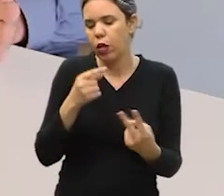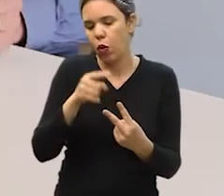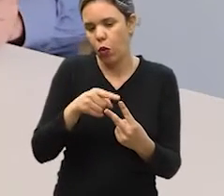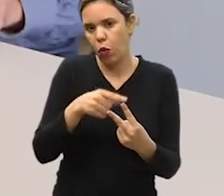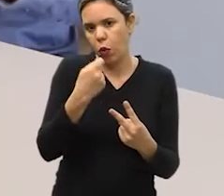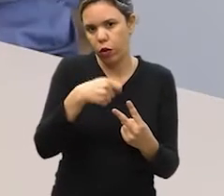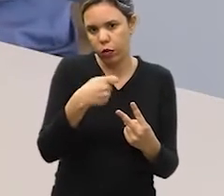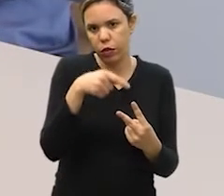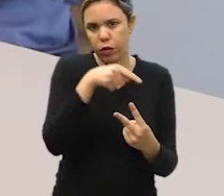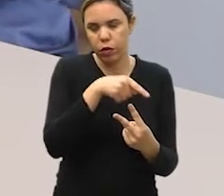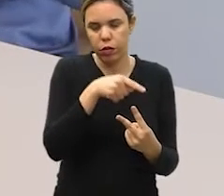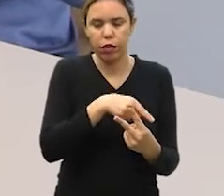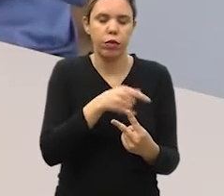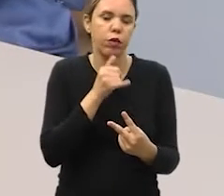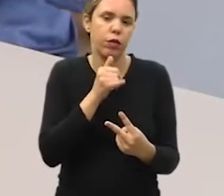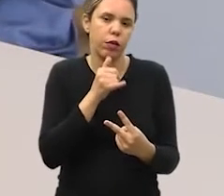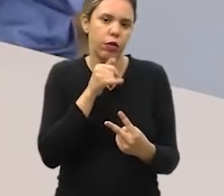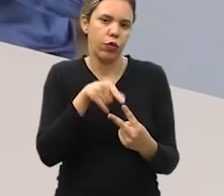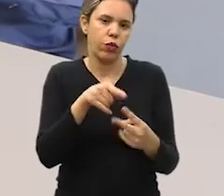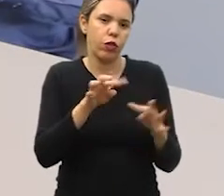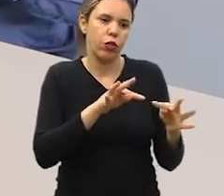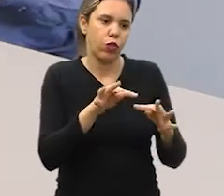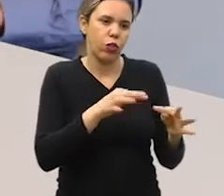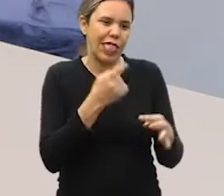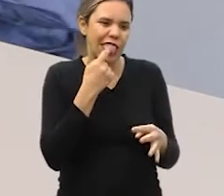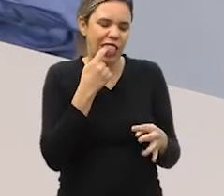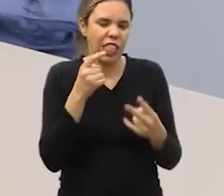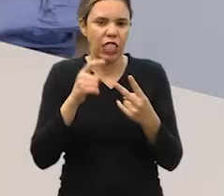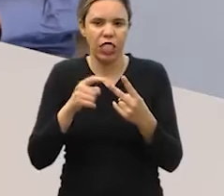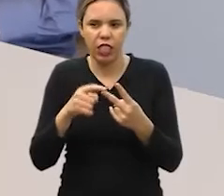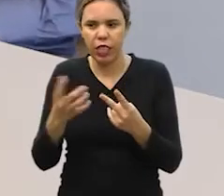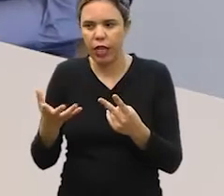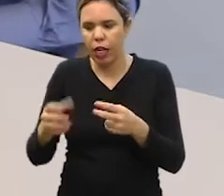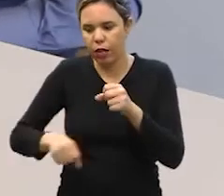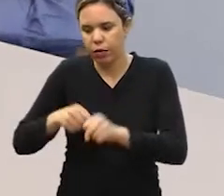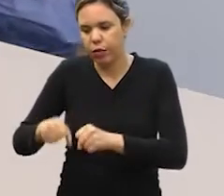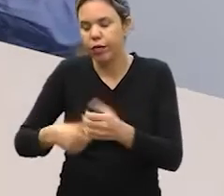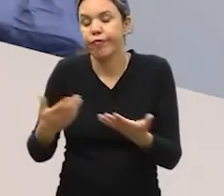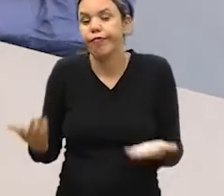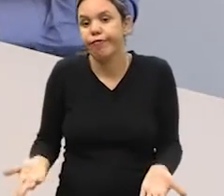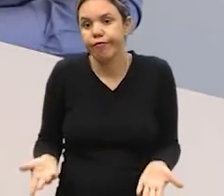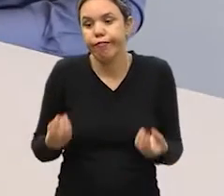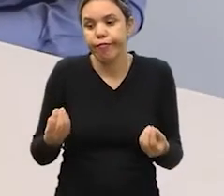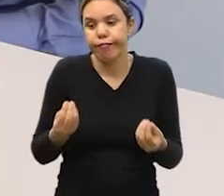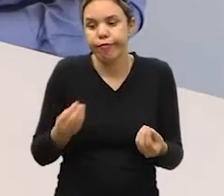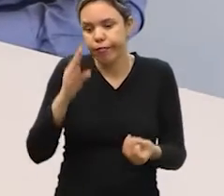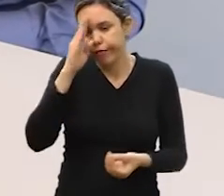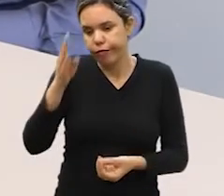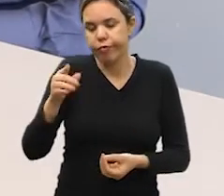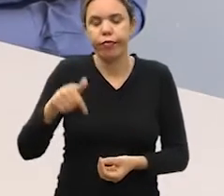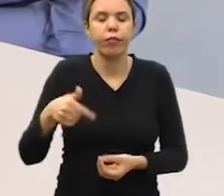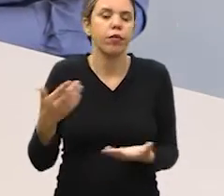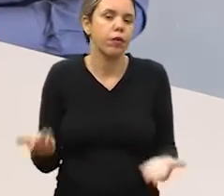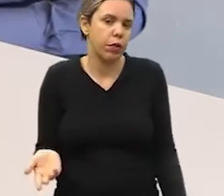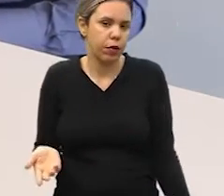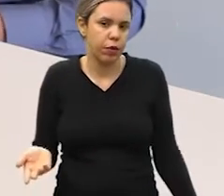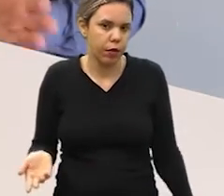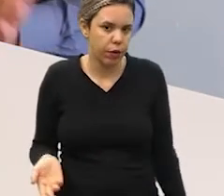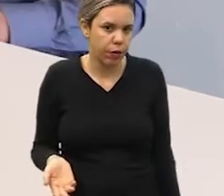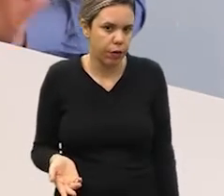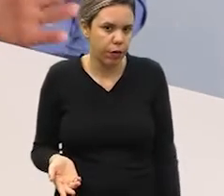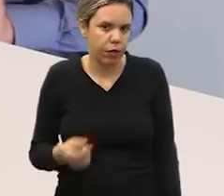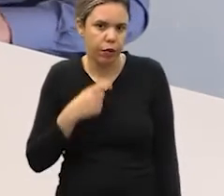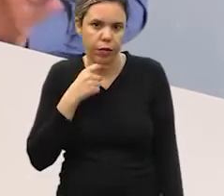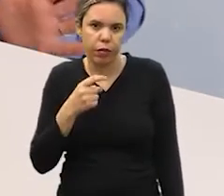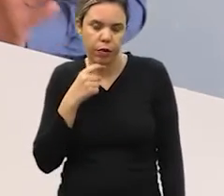está precisando, por exemplo, fazer um tratamento dentário. A outra está querendo uma bicicleta. Como priorizar isso daí para